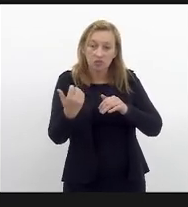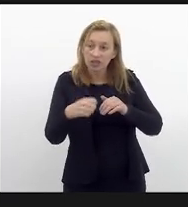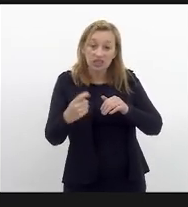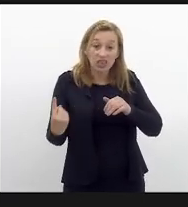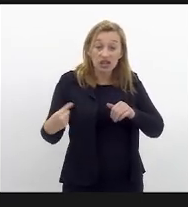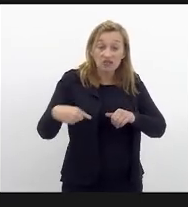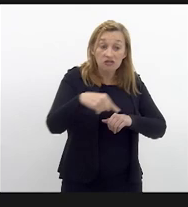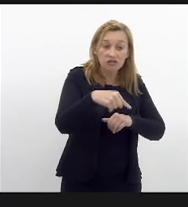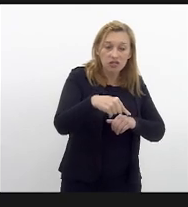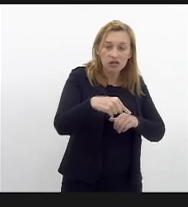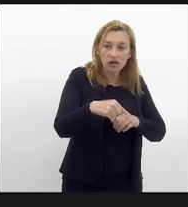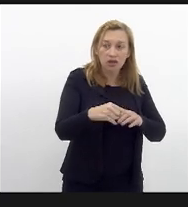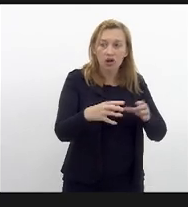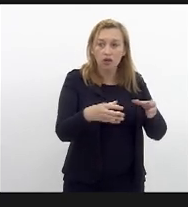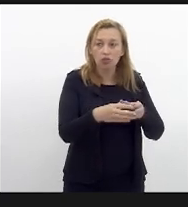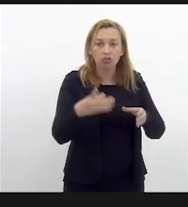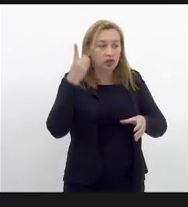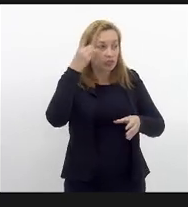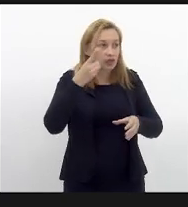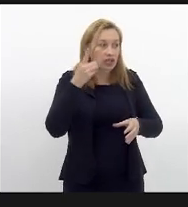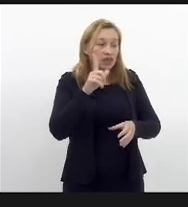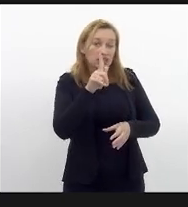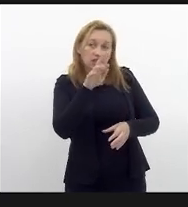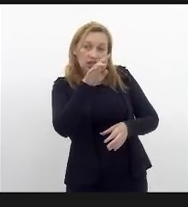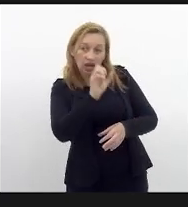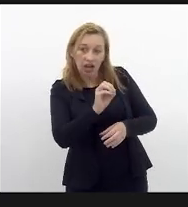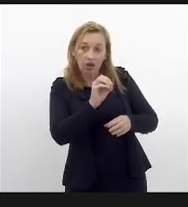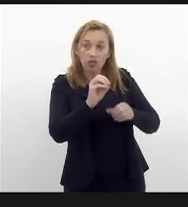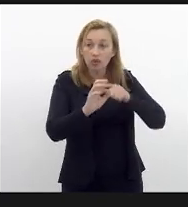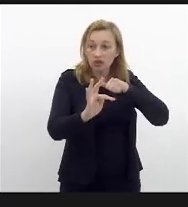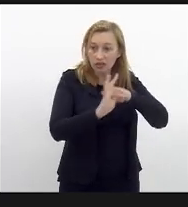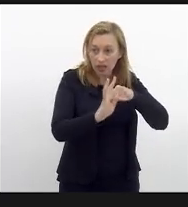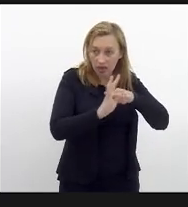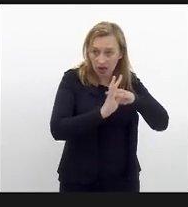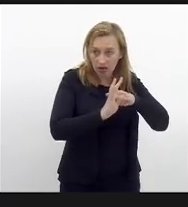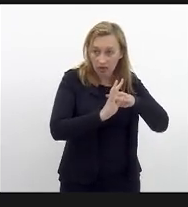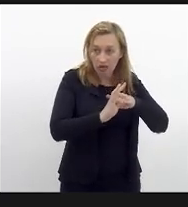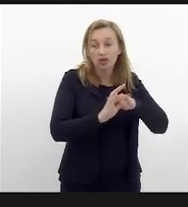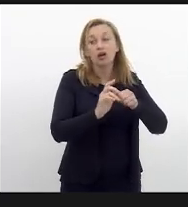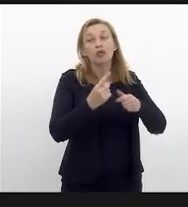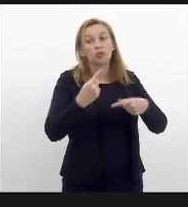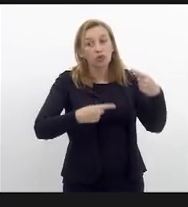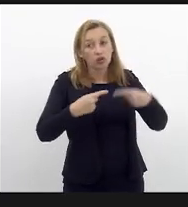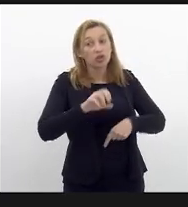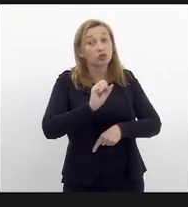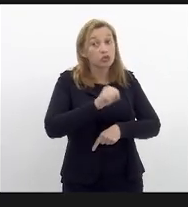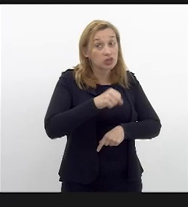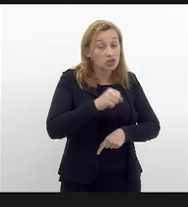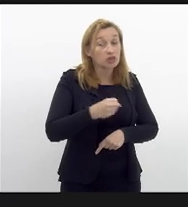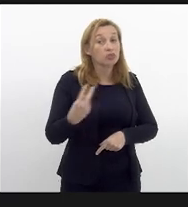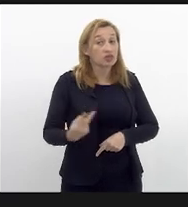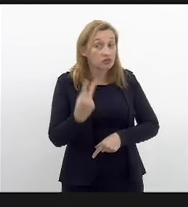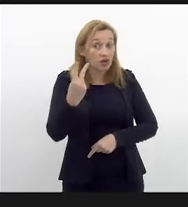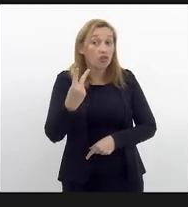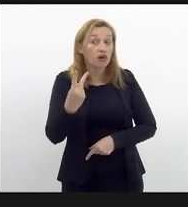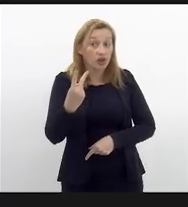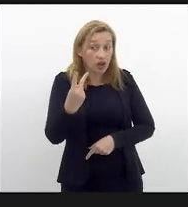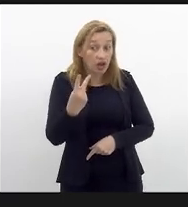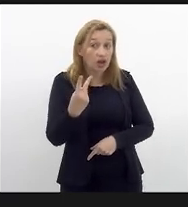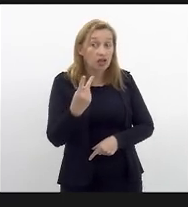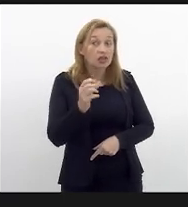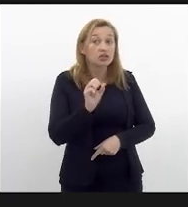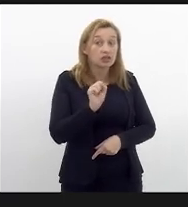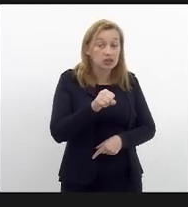assim, esse cargo, ele tem natureza técnica, ele tem um componente político, sim. Temos que valorizar a política, valorizar